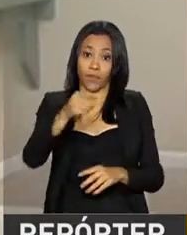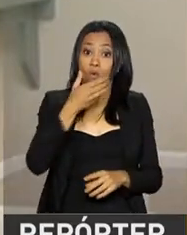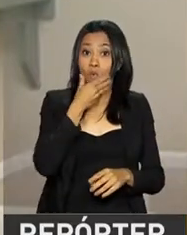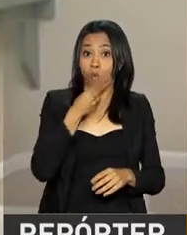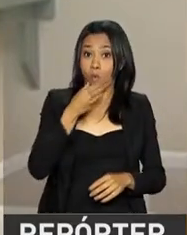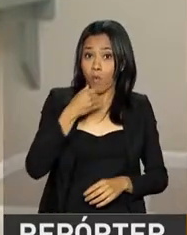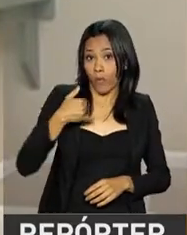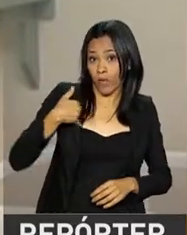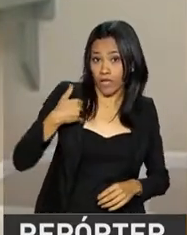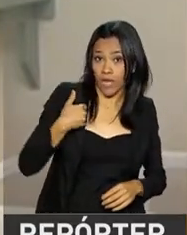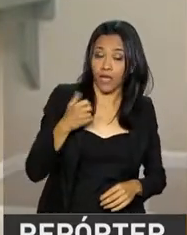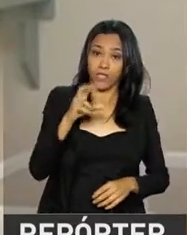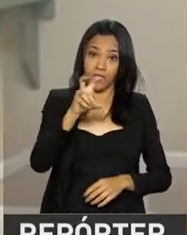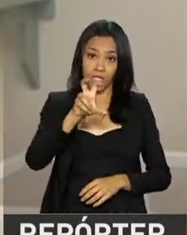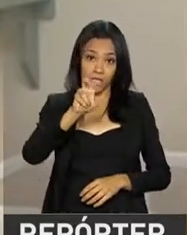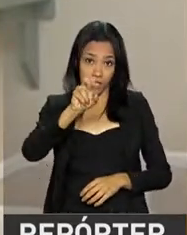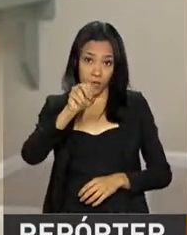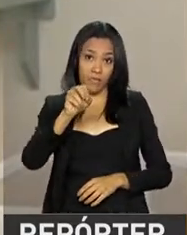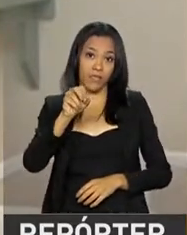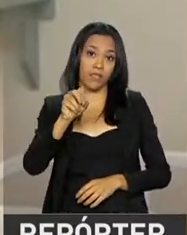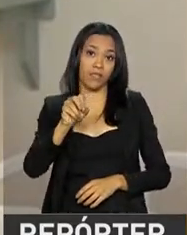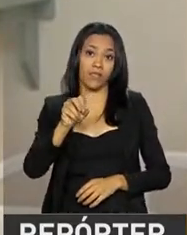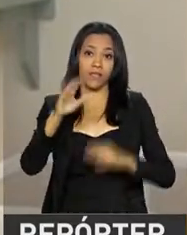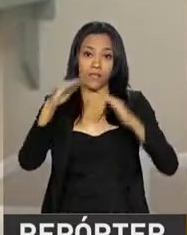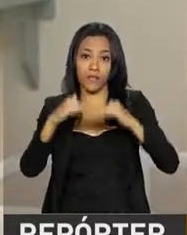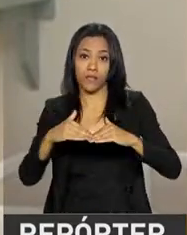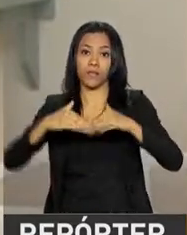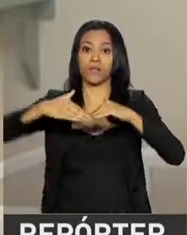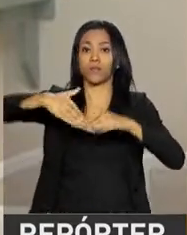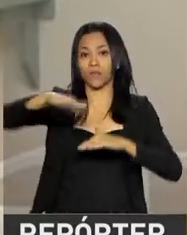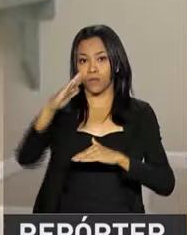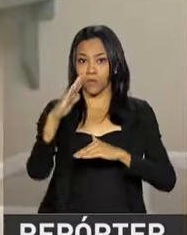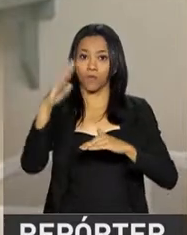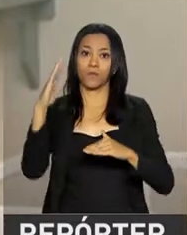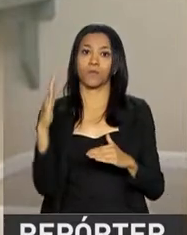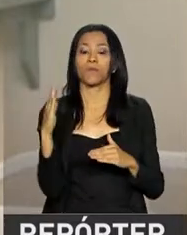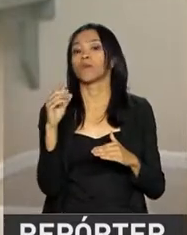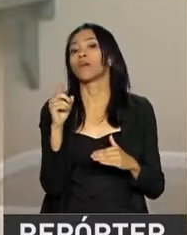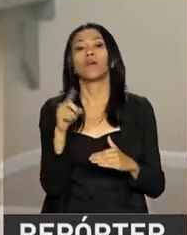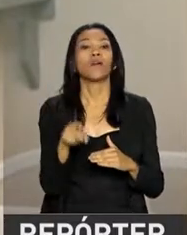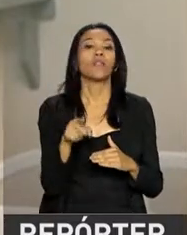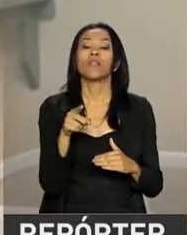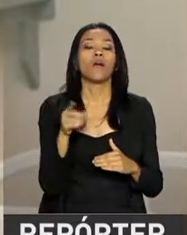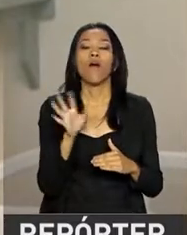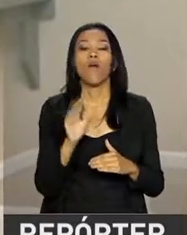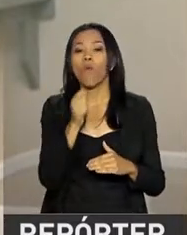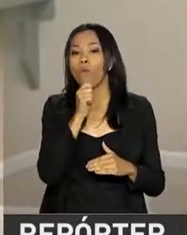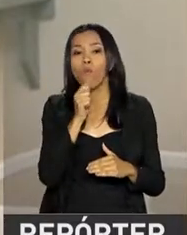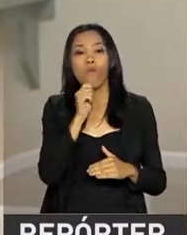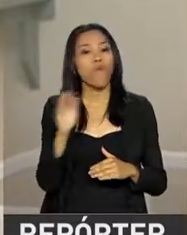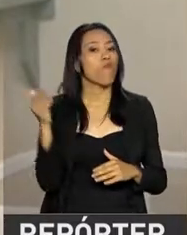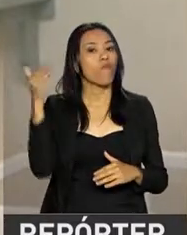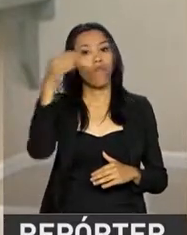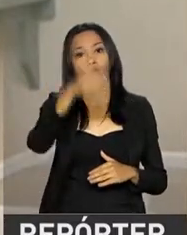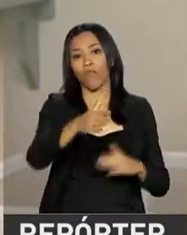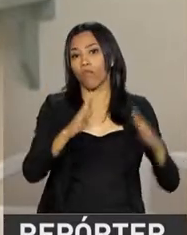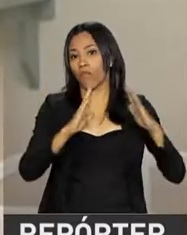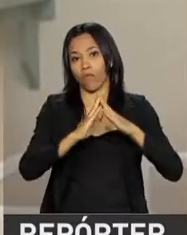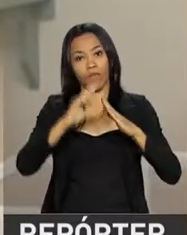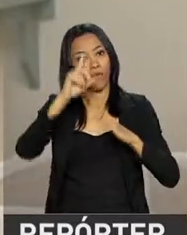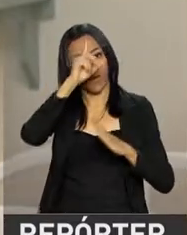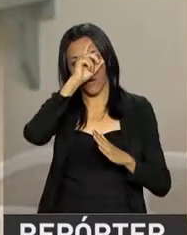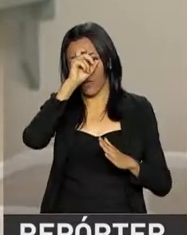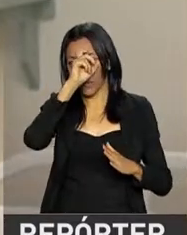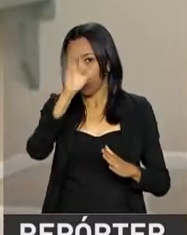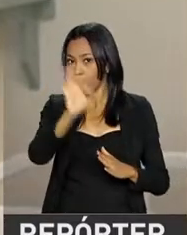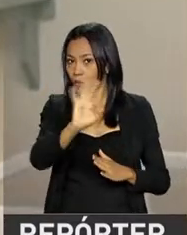anos, principalmente na cidade do Rio de Janeiro, 50% deles não se submeteram a qualquer tipo de exame de próstata ou